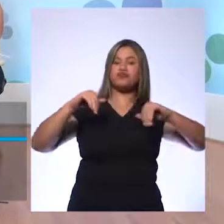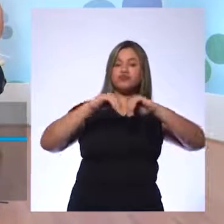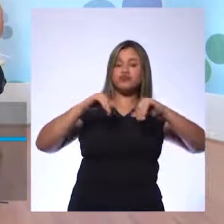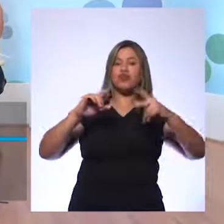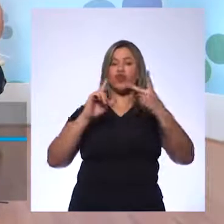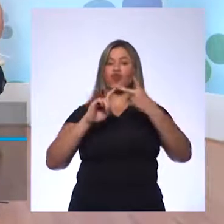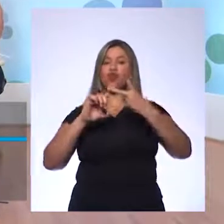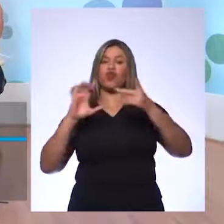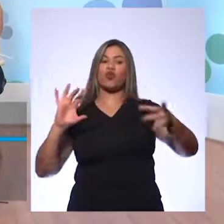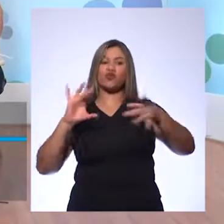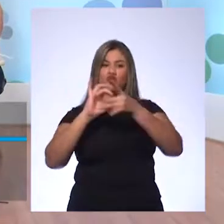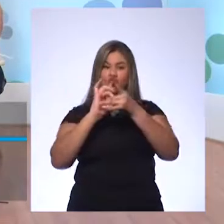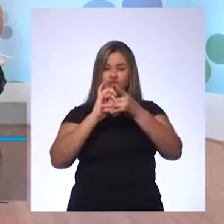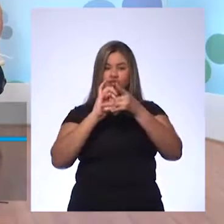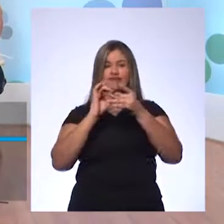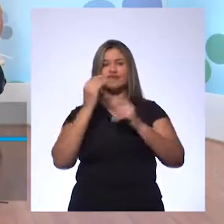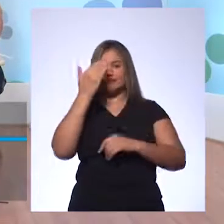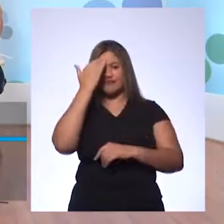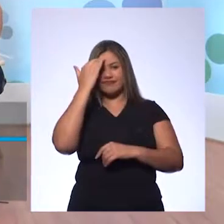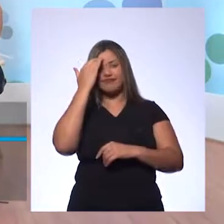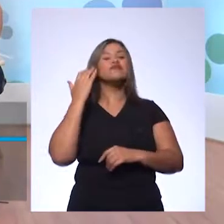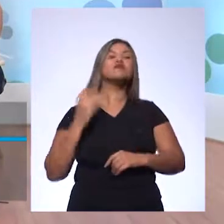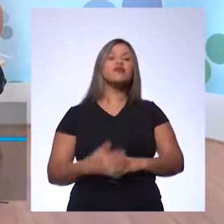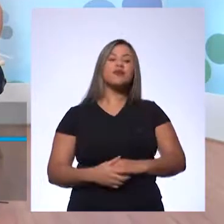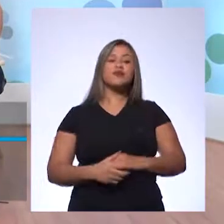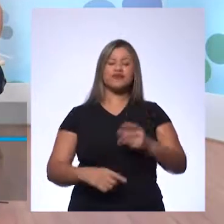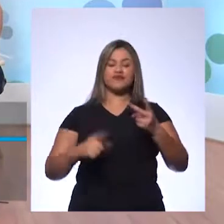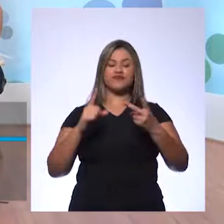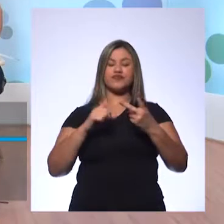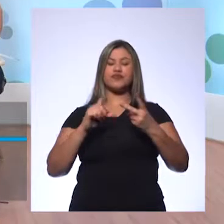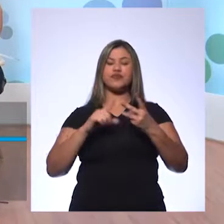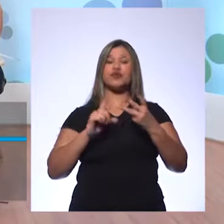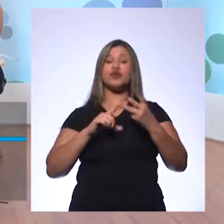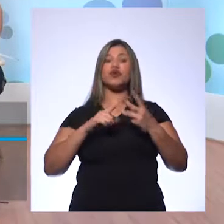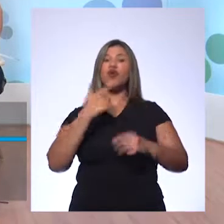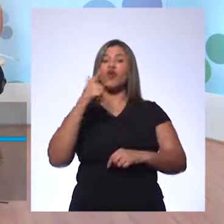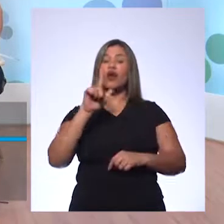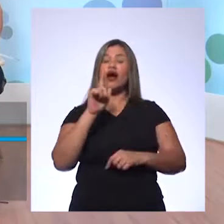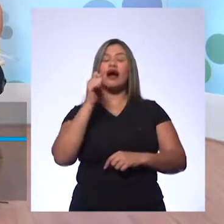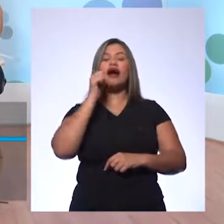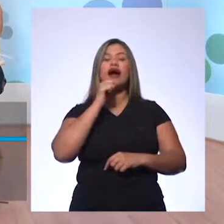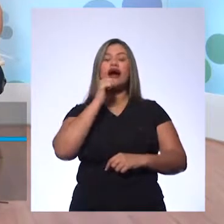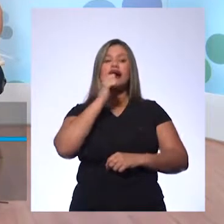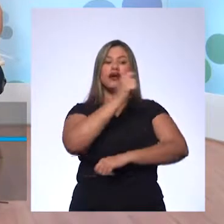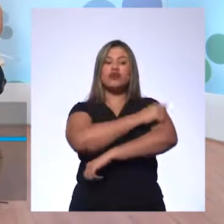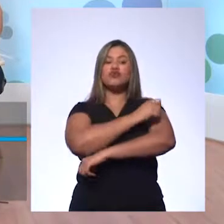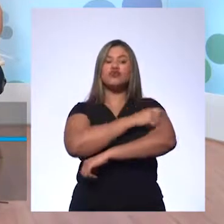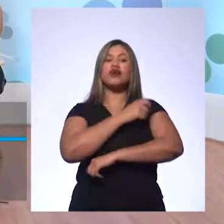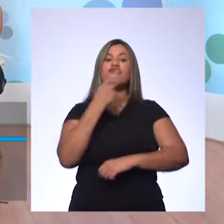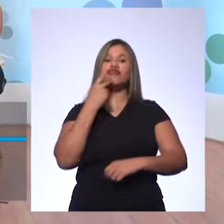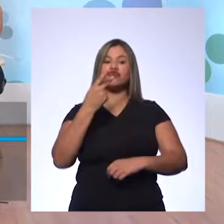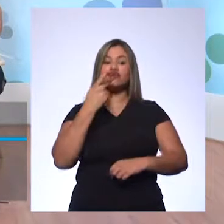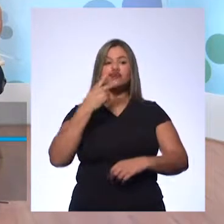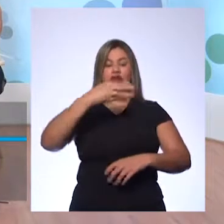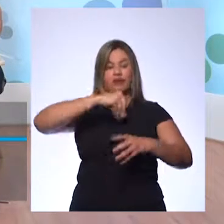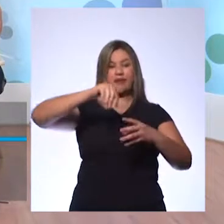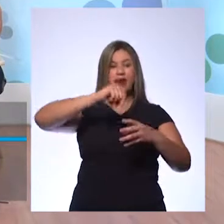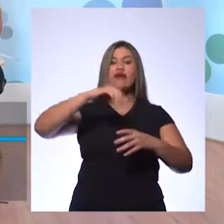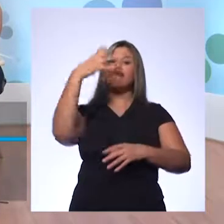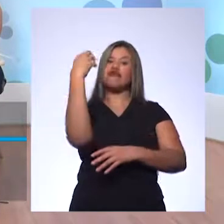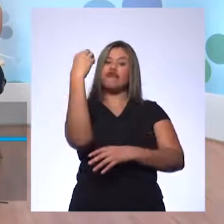que você conversou sobre temperos viagem e sobre divisão do império Olha Digital mistério